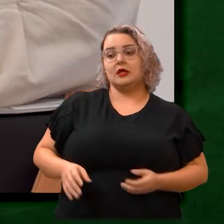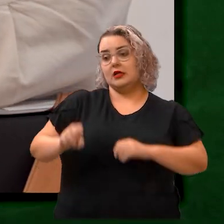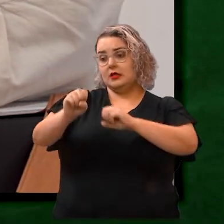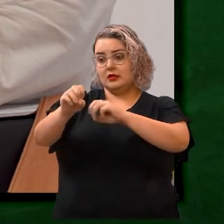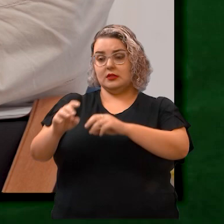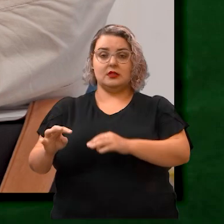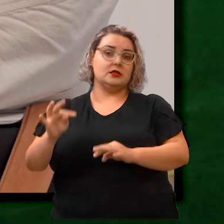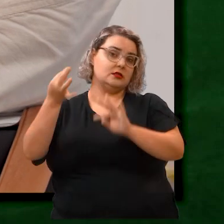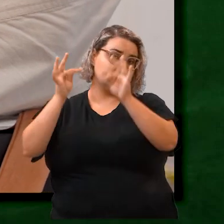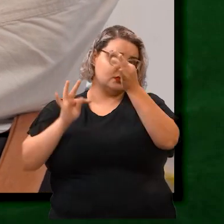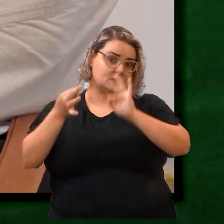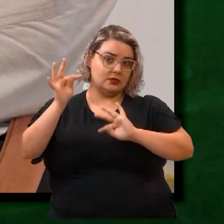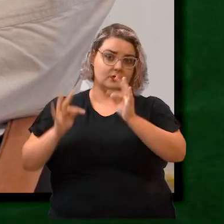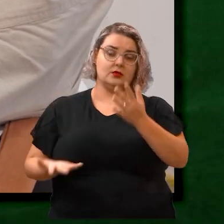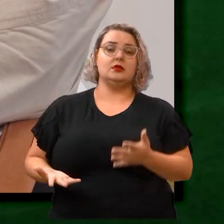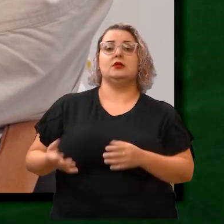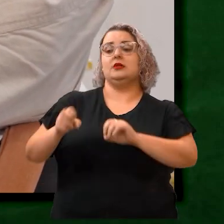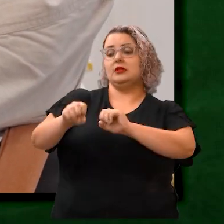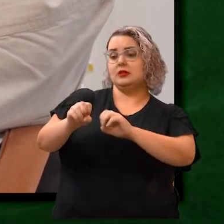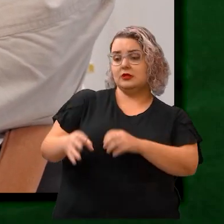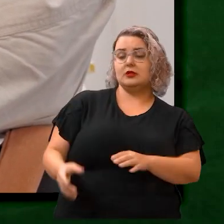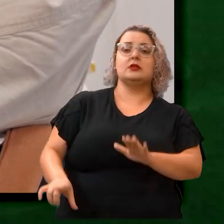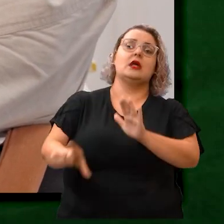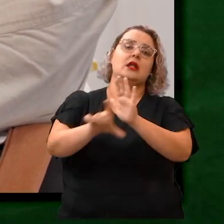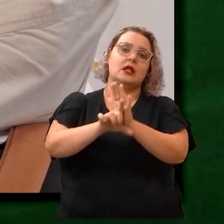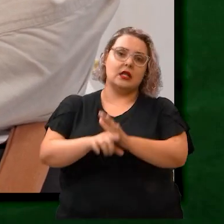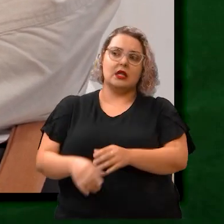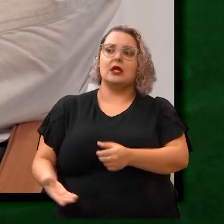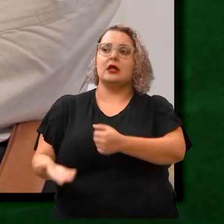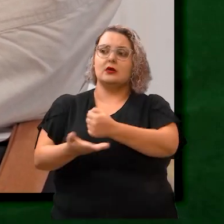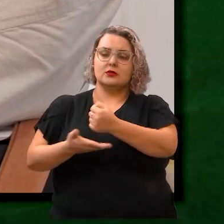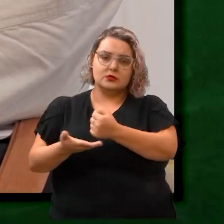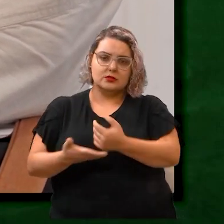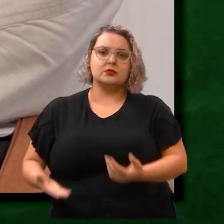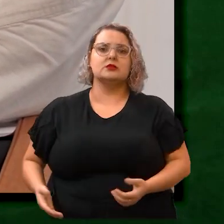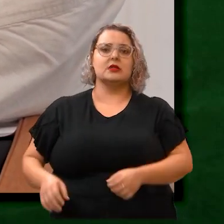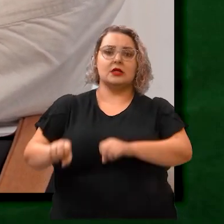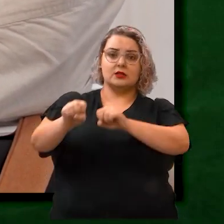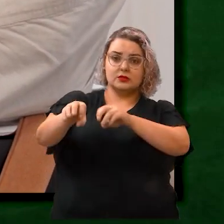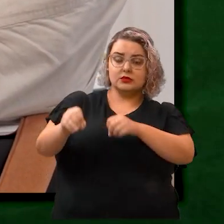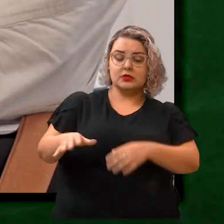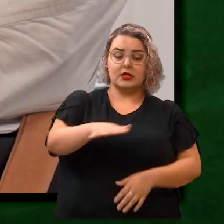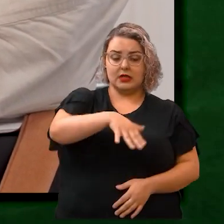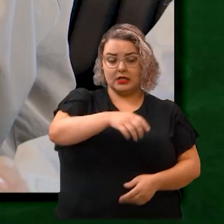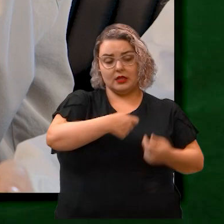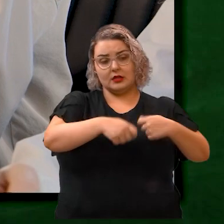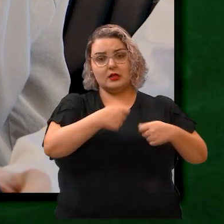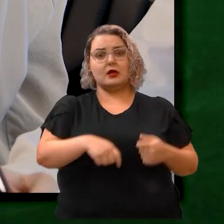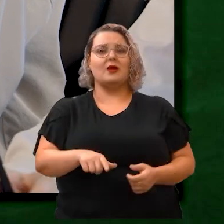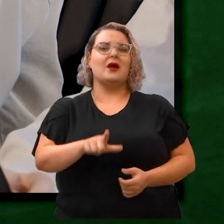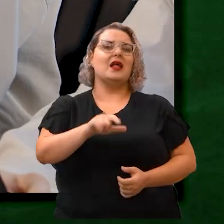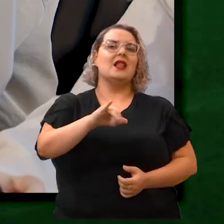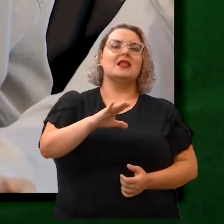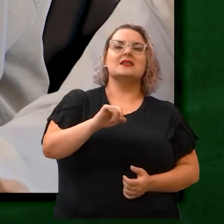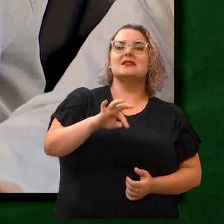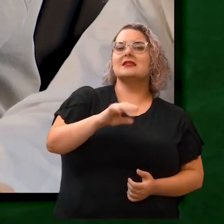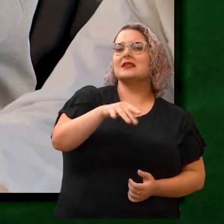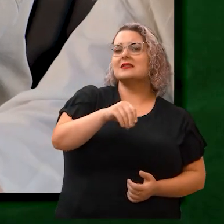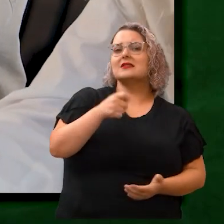as teorias da educação e a legislação aplicada sobre a educação e numa área administrativa seria licitação